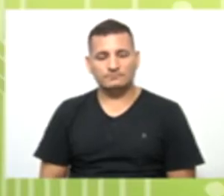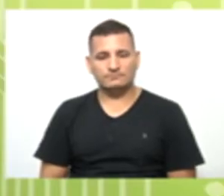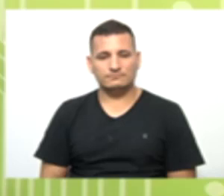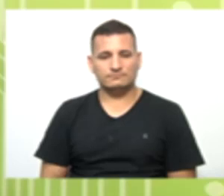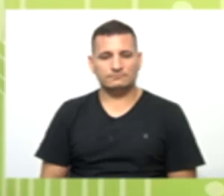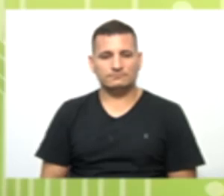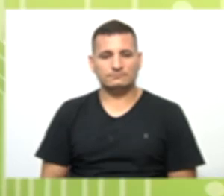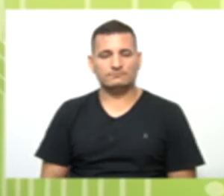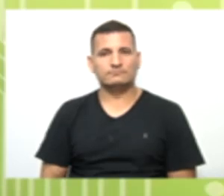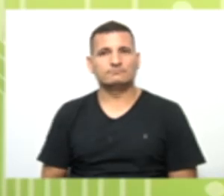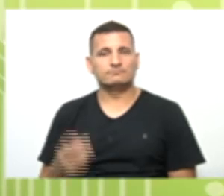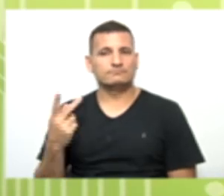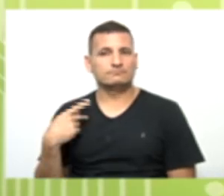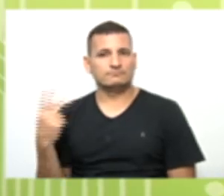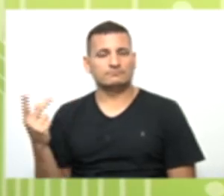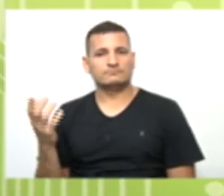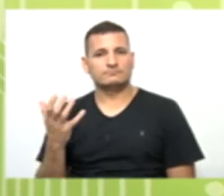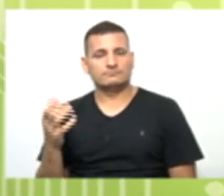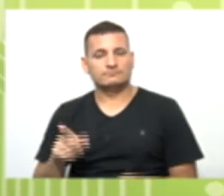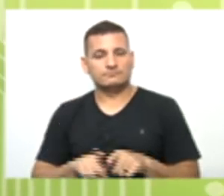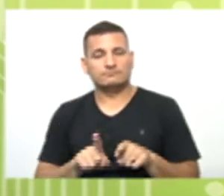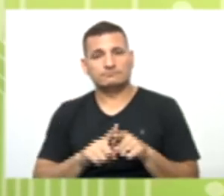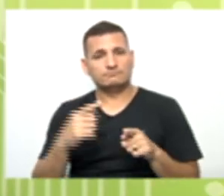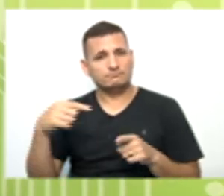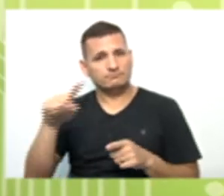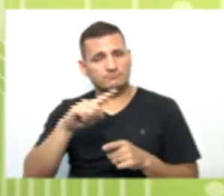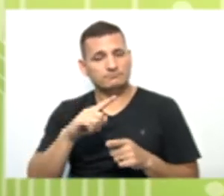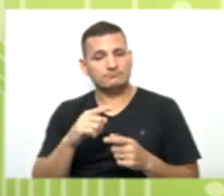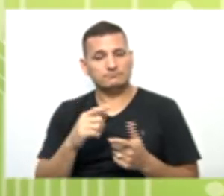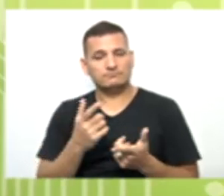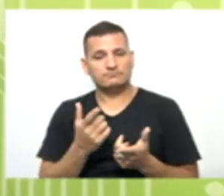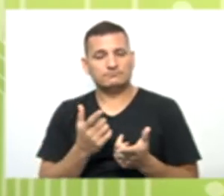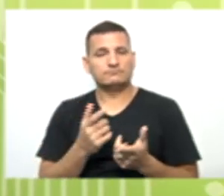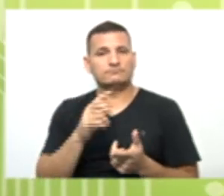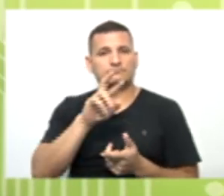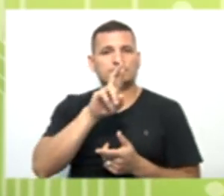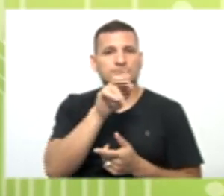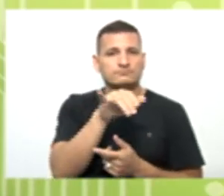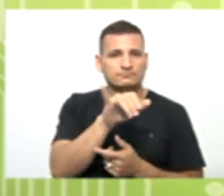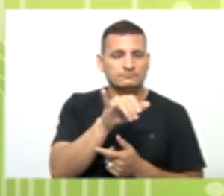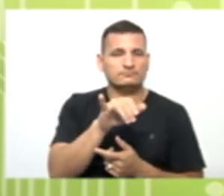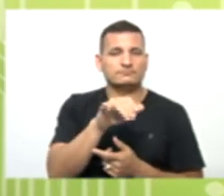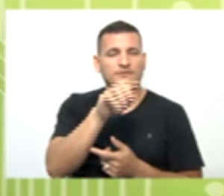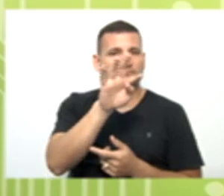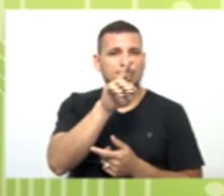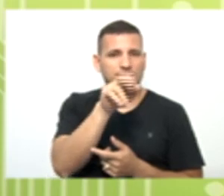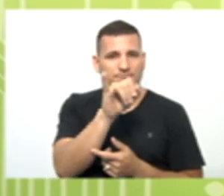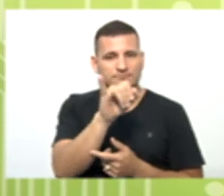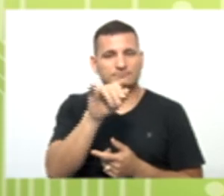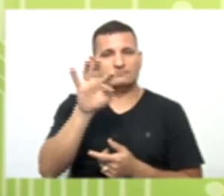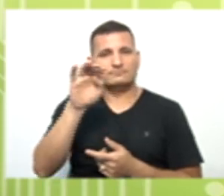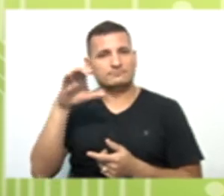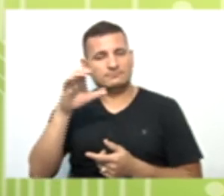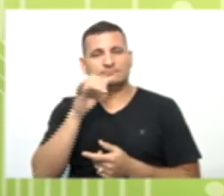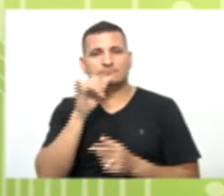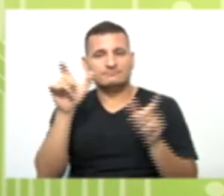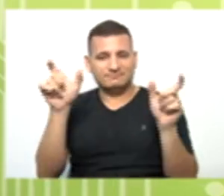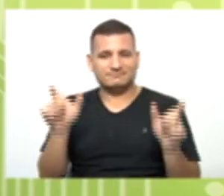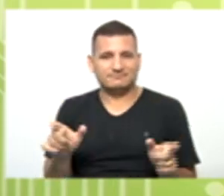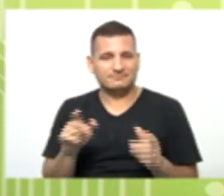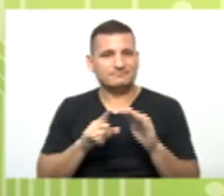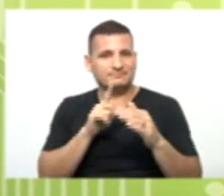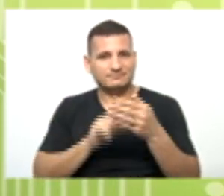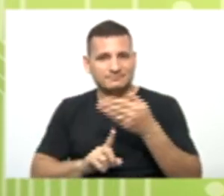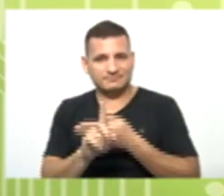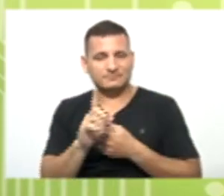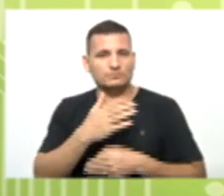professora, também que eles nos deem um retorno, né, da nossa dupla Hightech para saber se gostaram, se não gostaram,